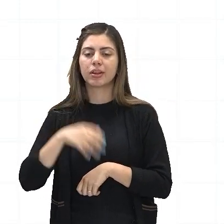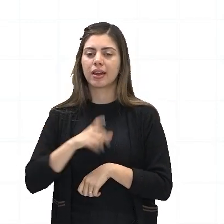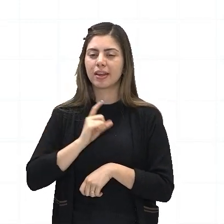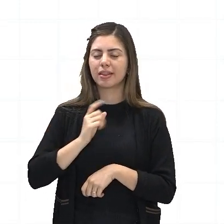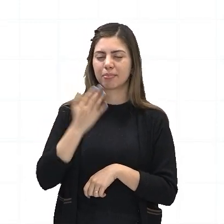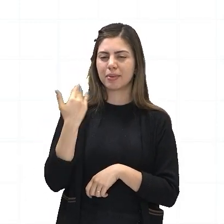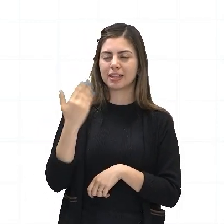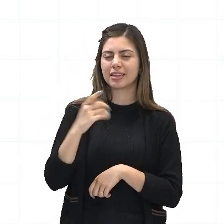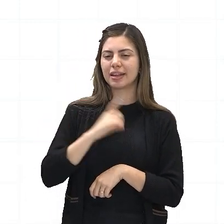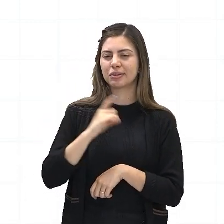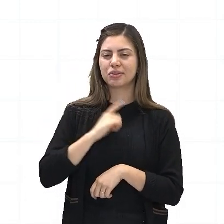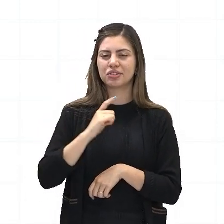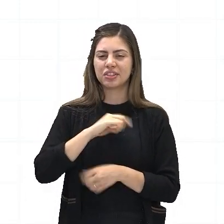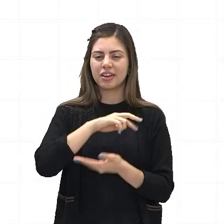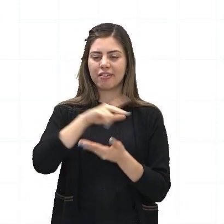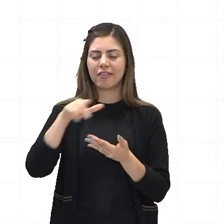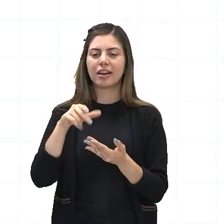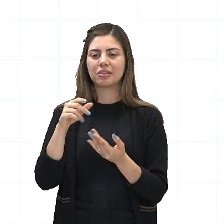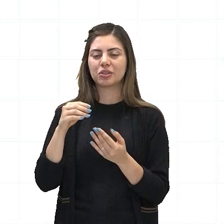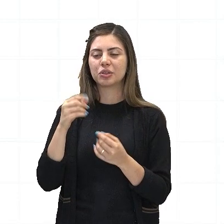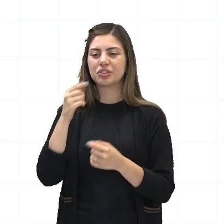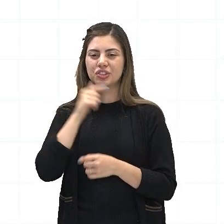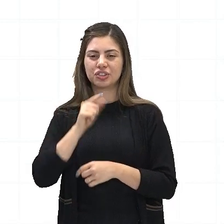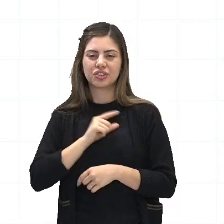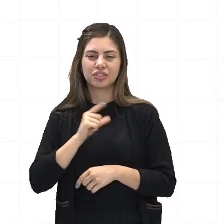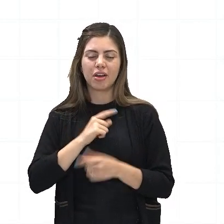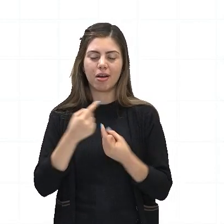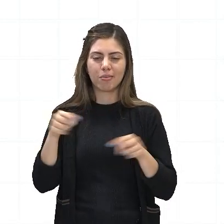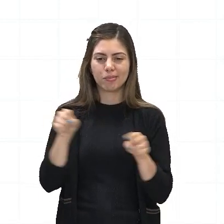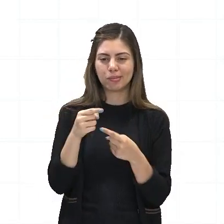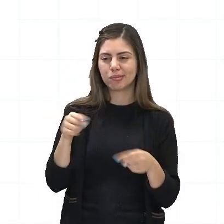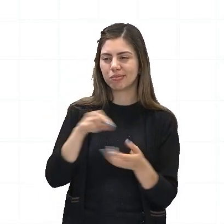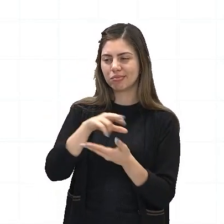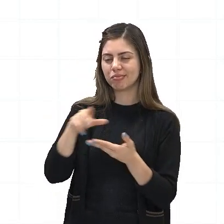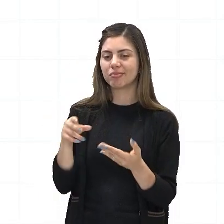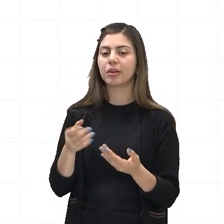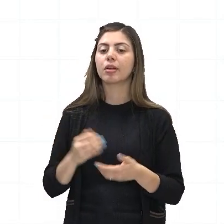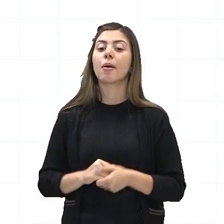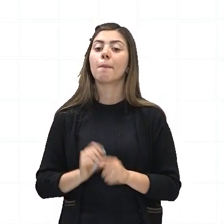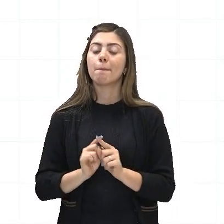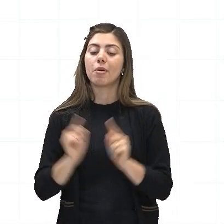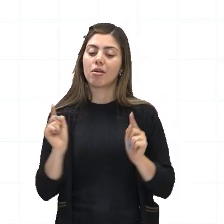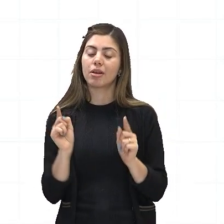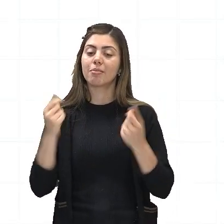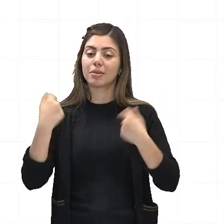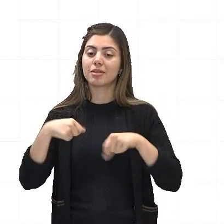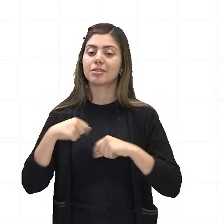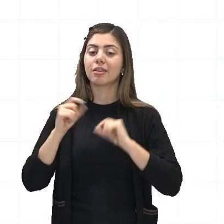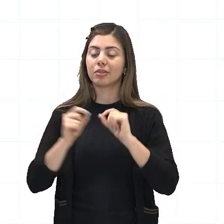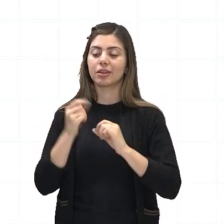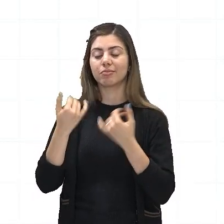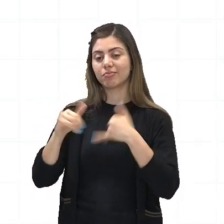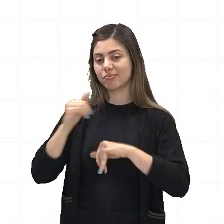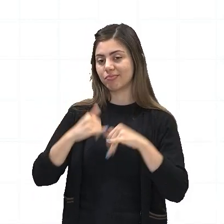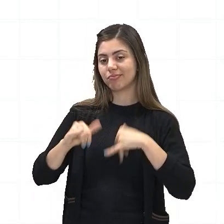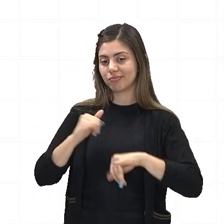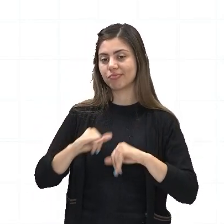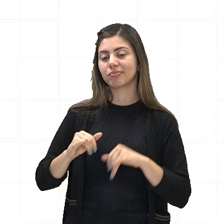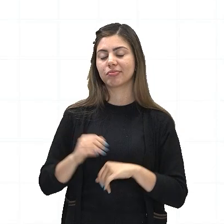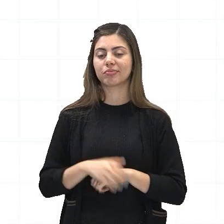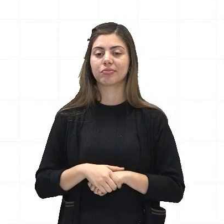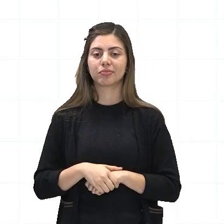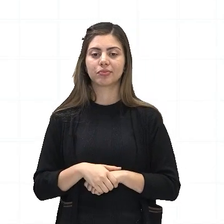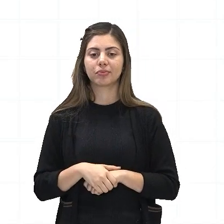tocava fita, cassete e rádio também, mas, né, estava conectado ali na energia elétrica, consumia energia elétrica